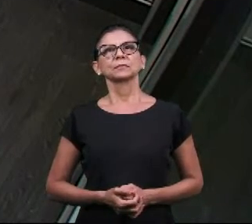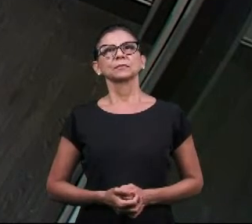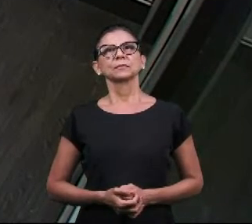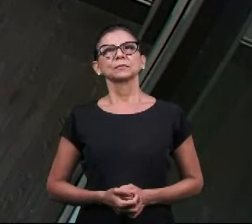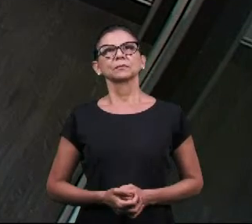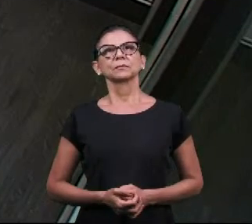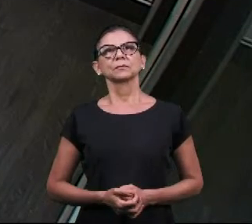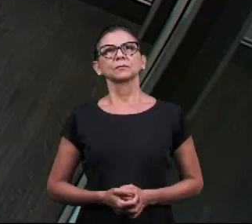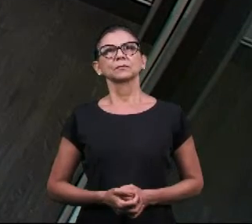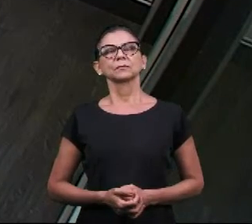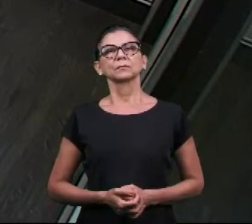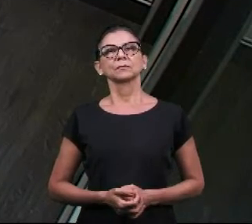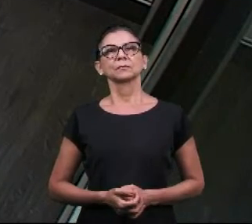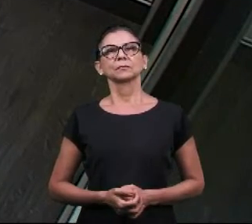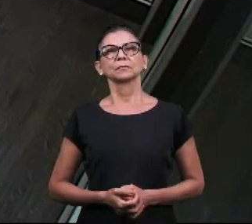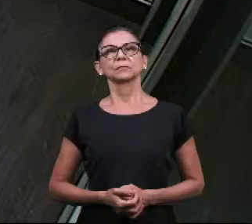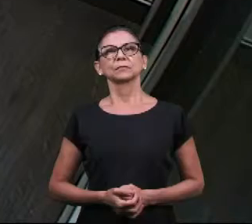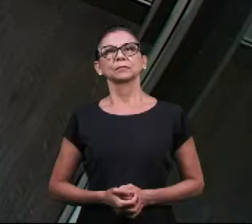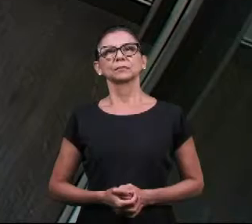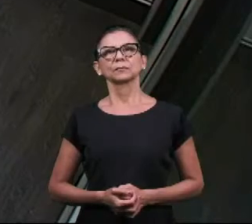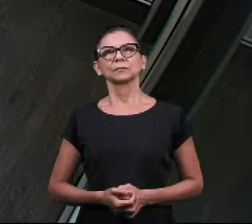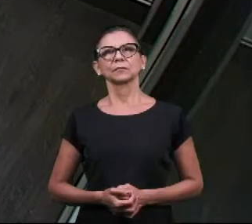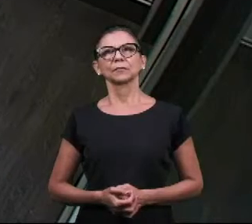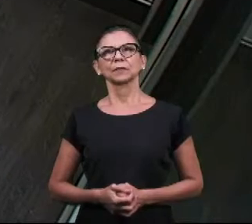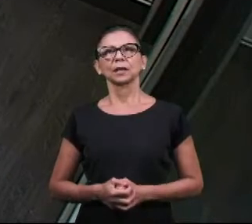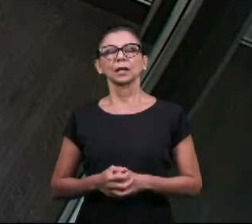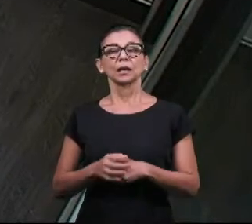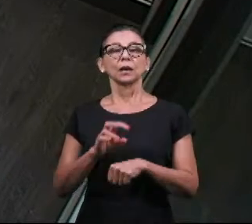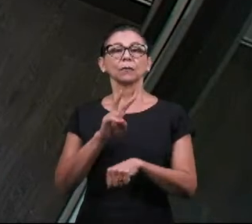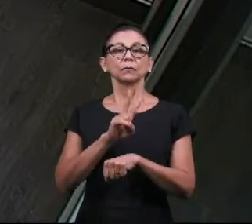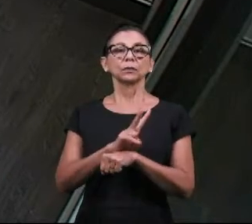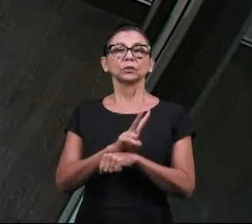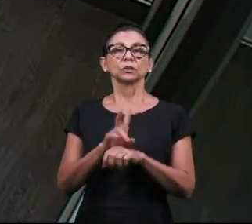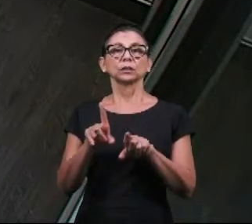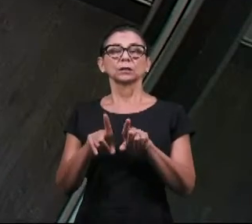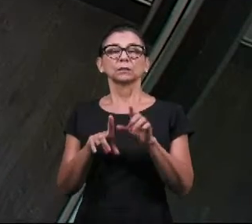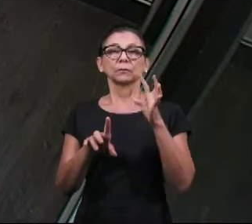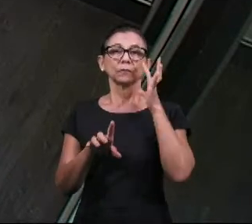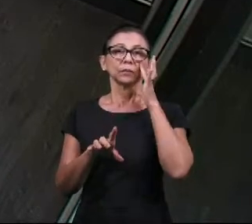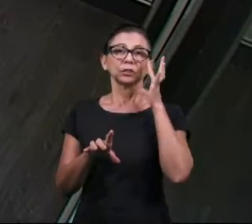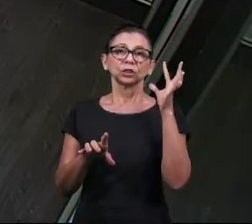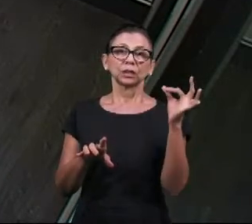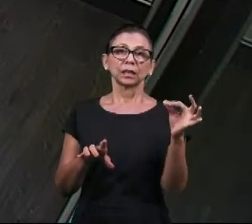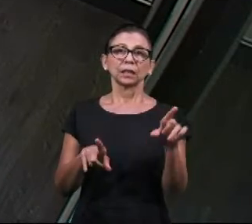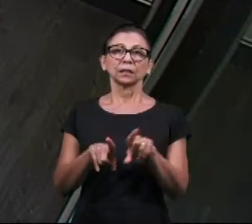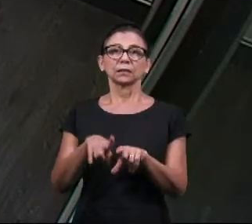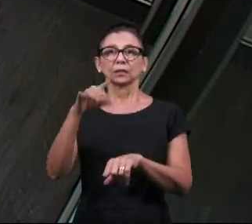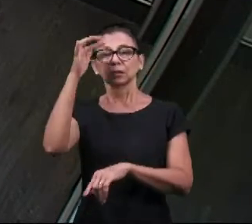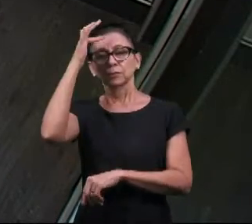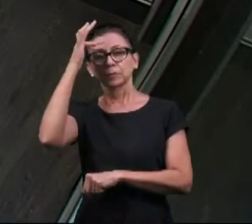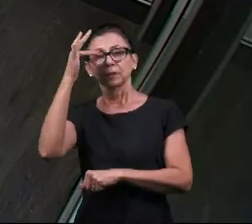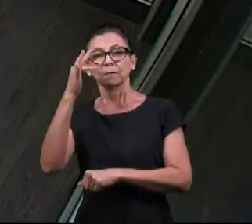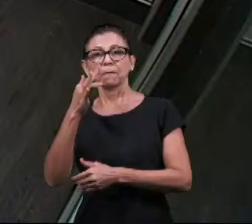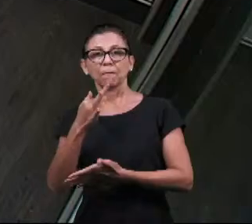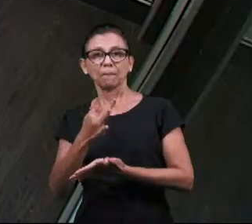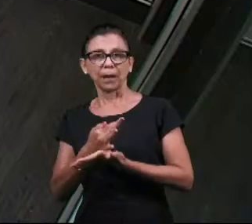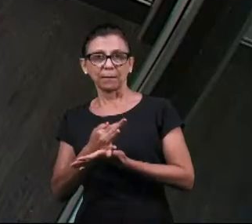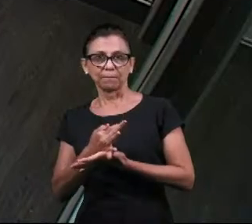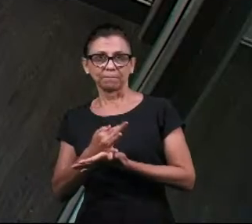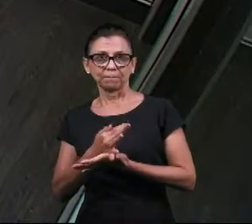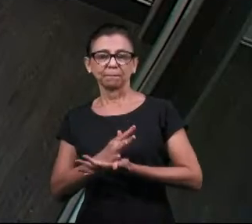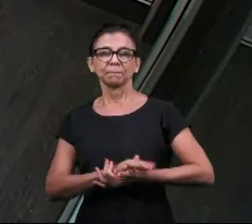O tema será vigilância e fé. Fé. Glória a Deus. Vigilância e fé. Então, os irmãos que estão nos norteou a vida dele. É